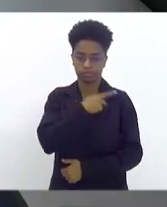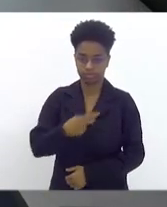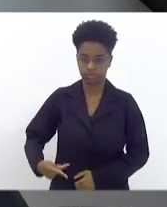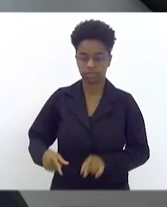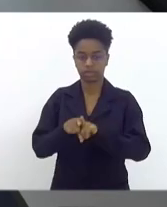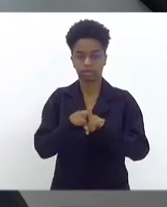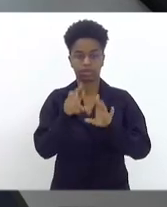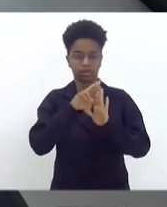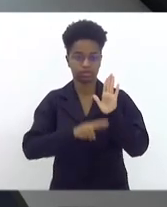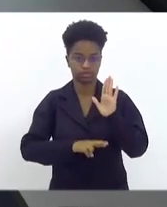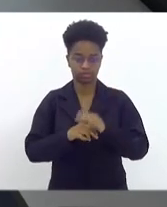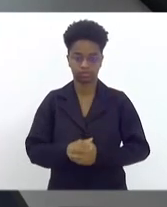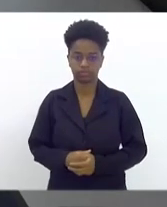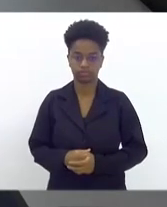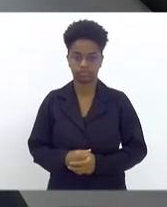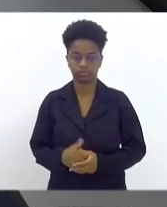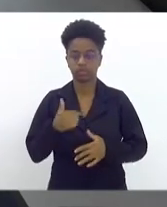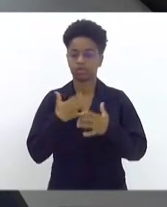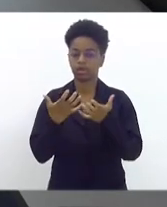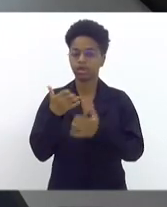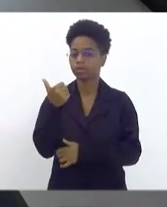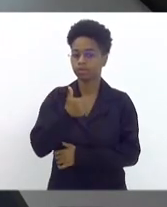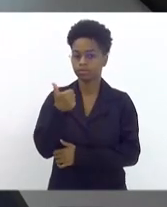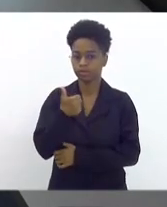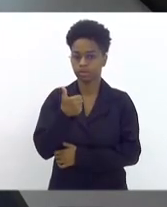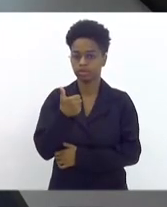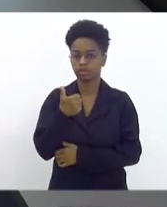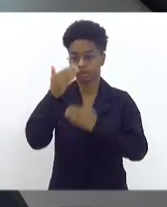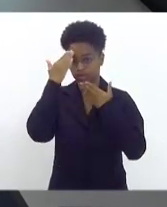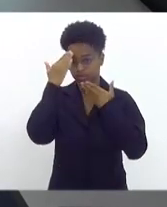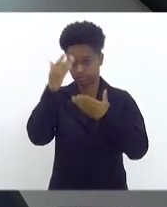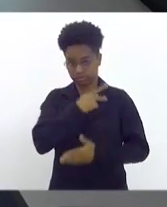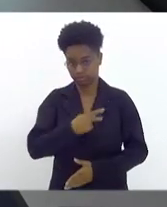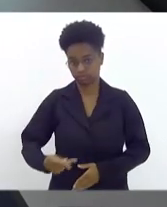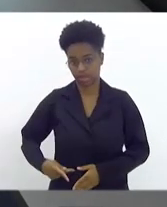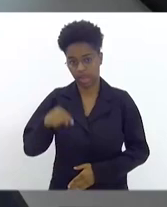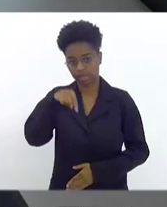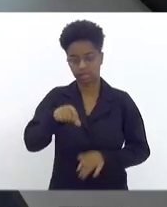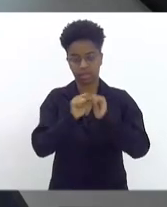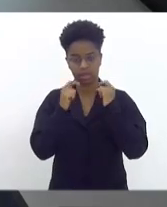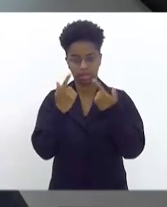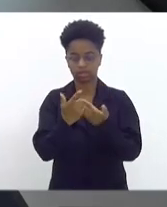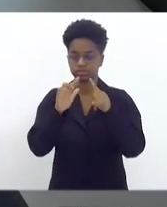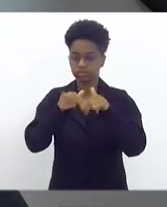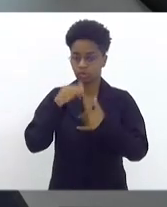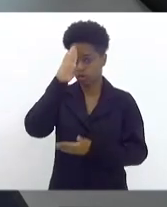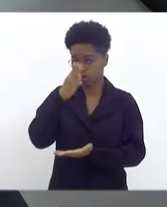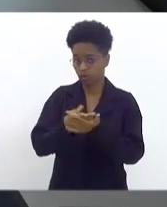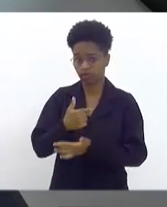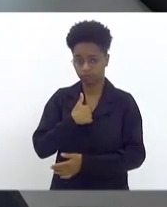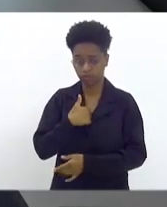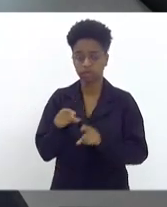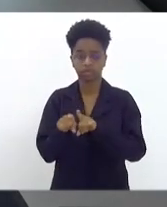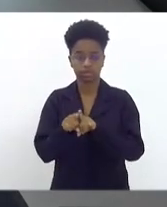relator. Primeiro, queria fazer aqui um introito agradecendo à presidência da Casa pela confiança, a